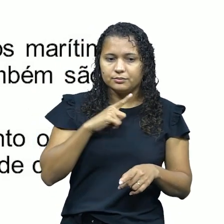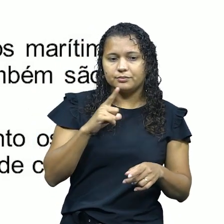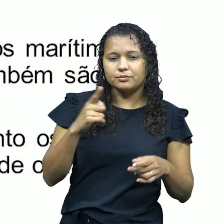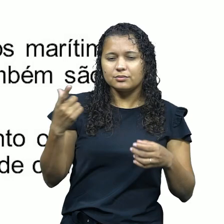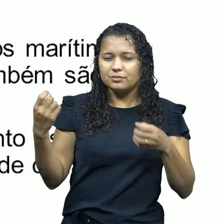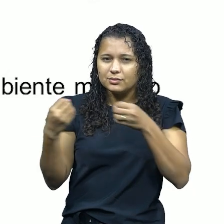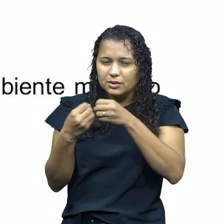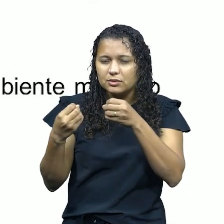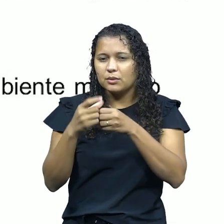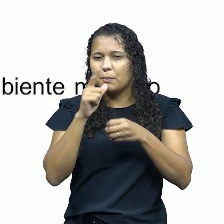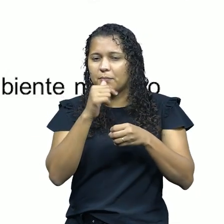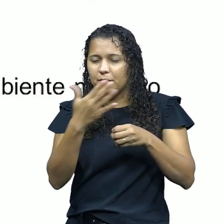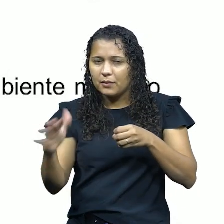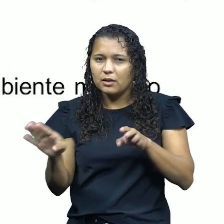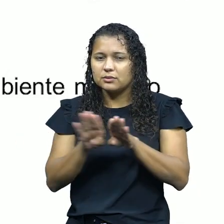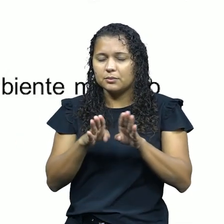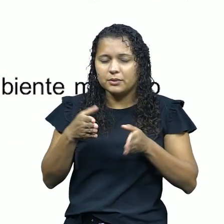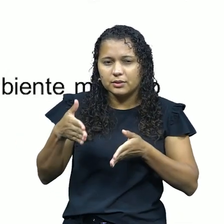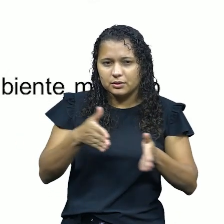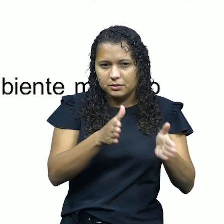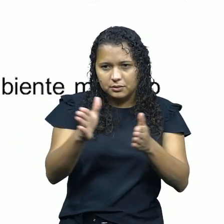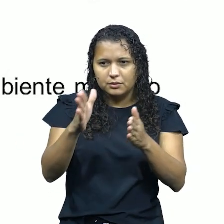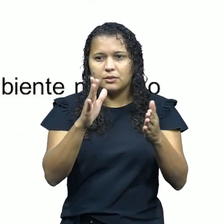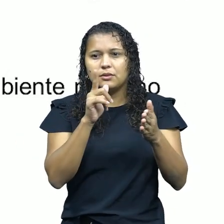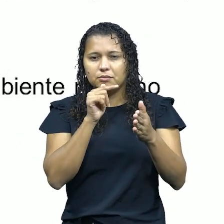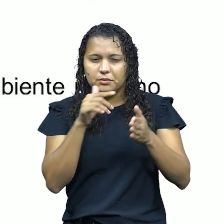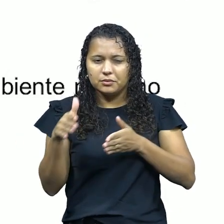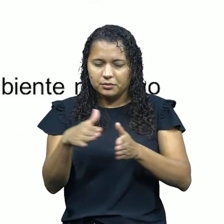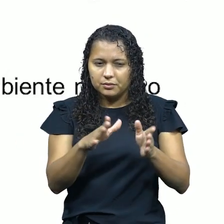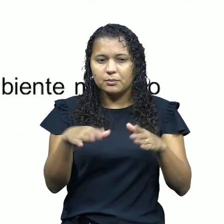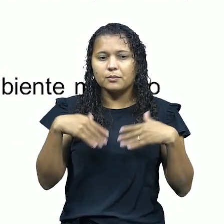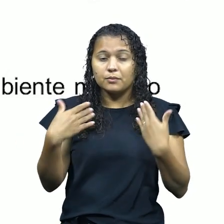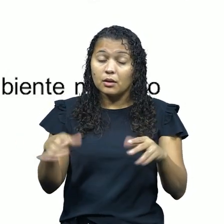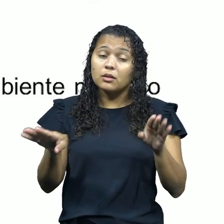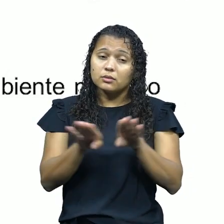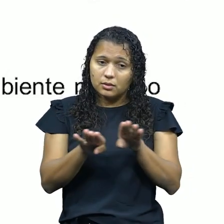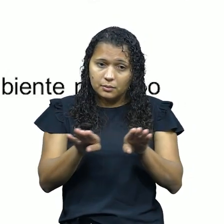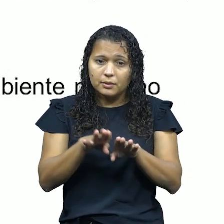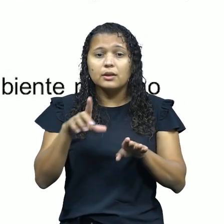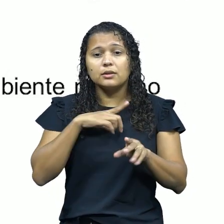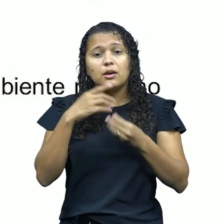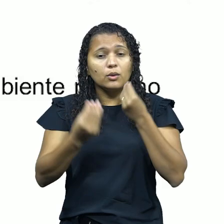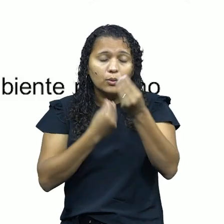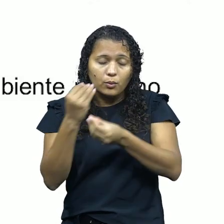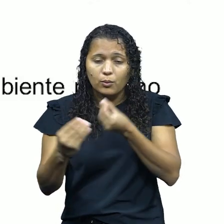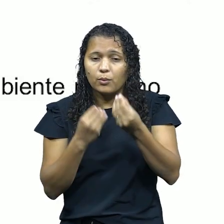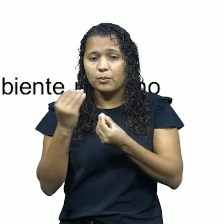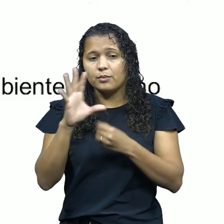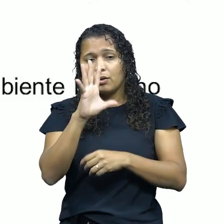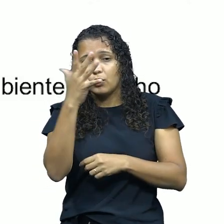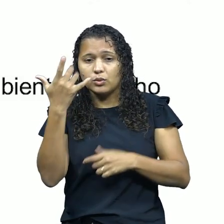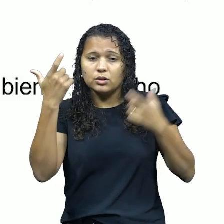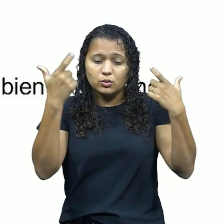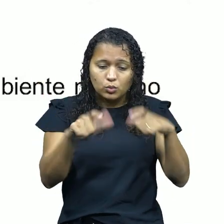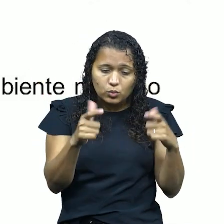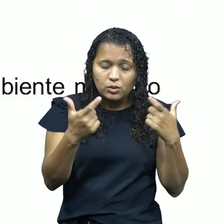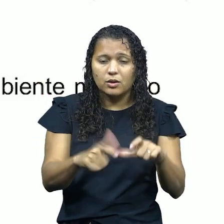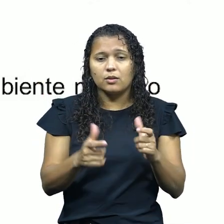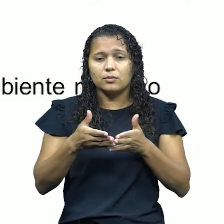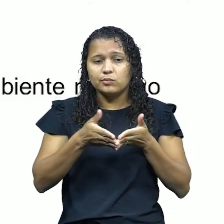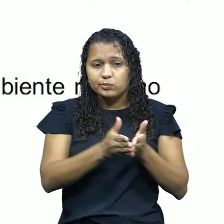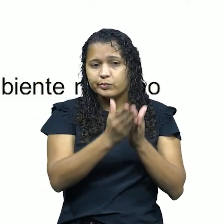navegação. Os portos eles também podem ser divididos por condições de abrigo de uma região